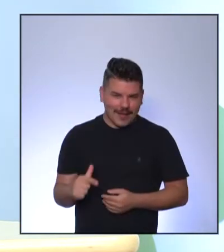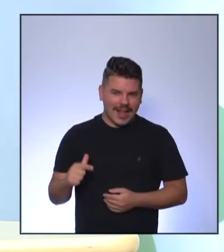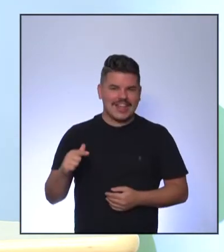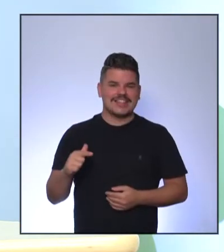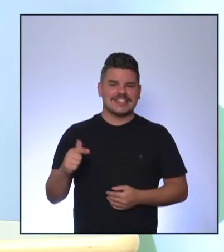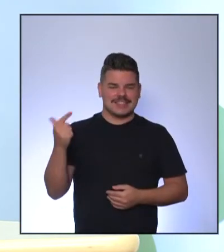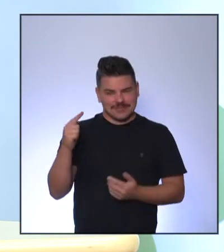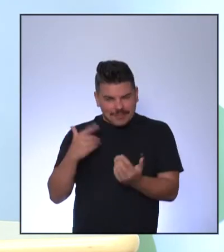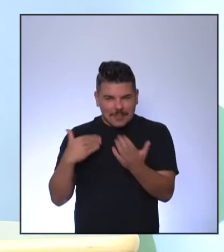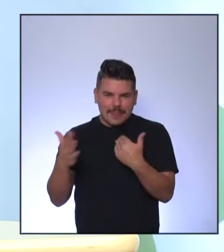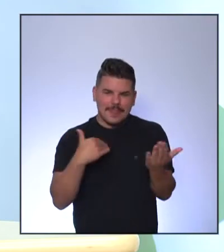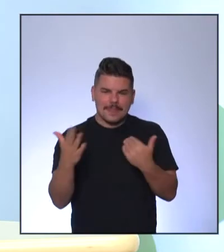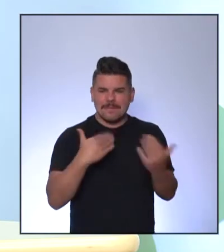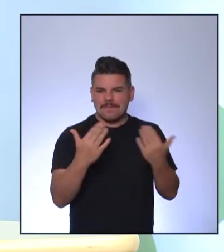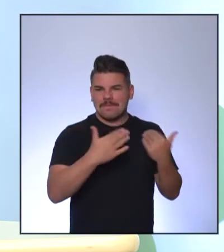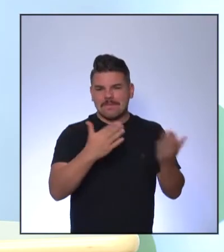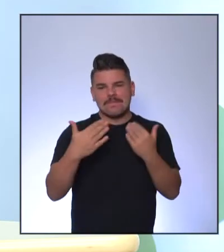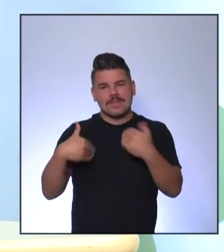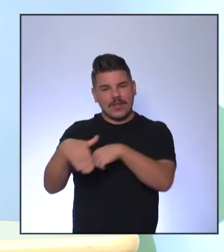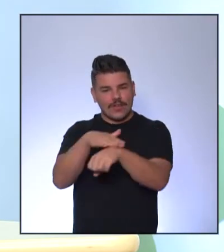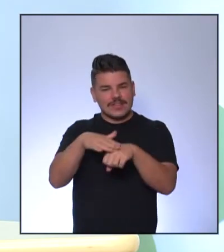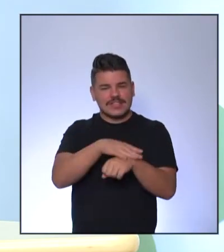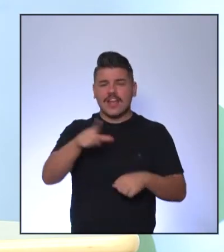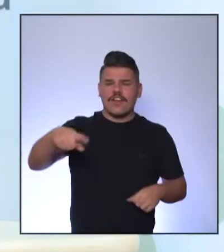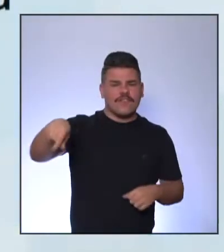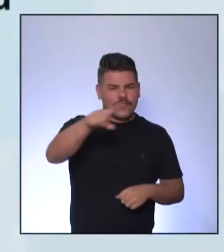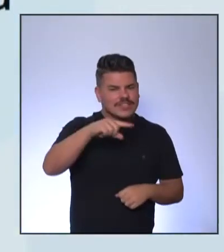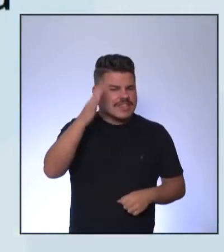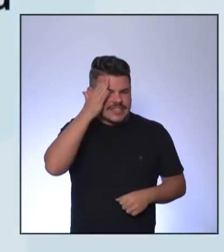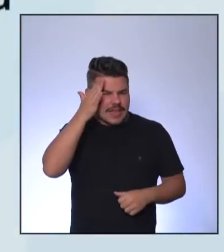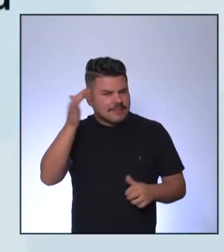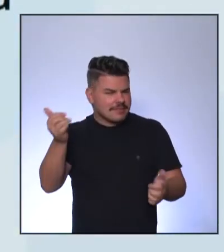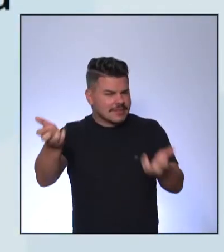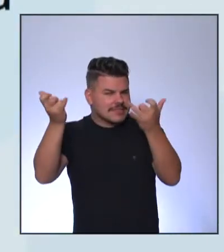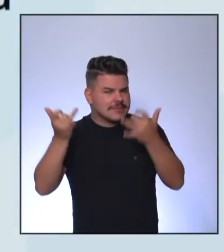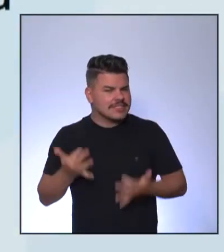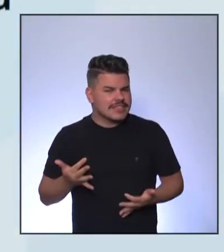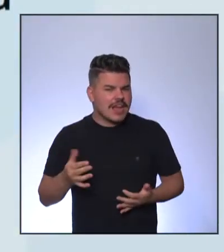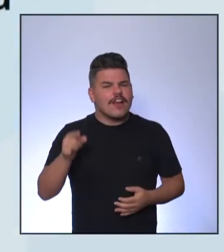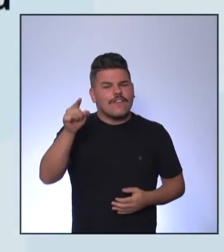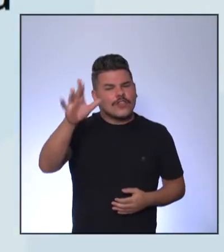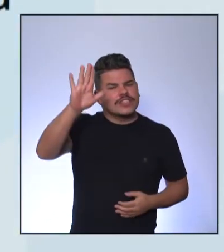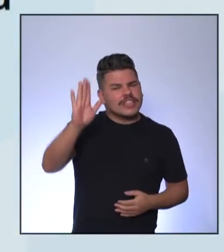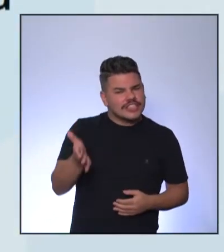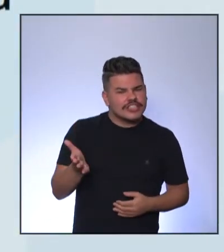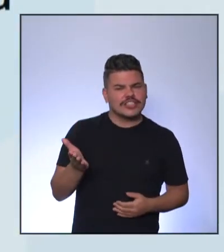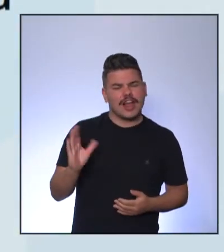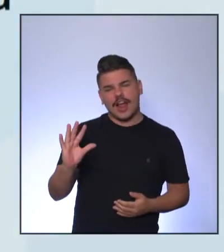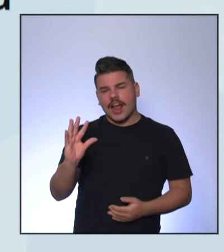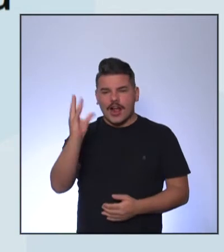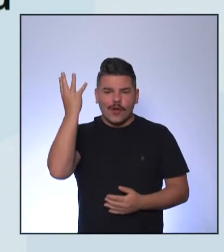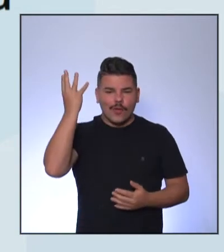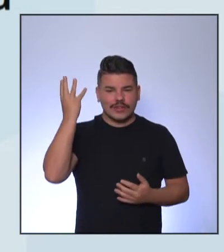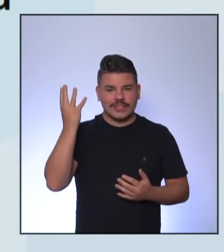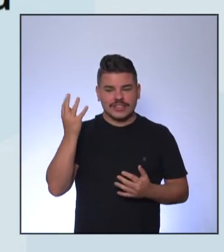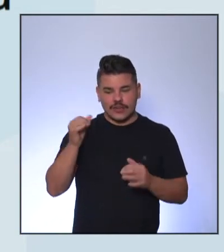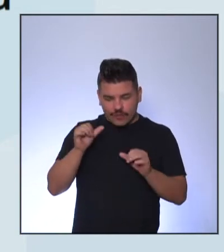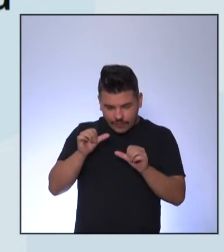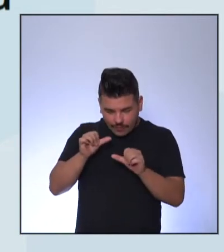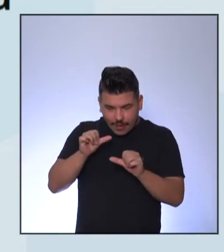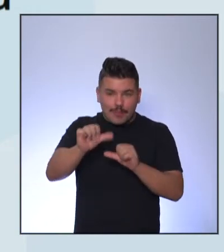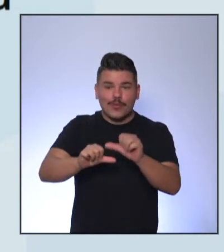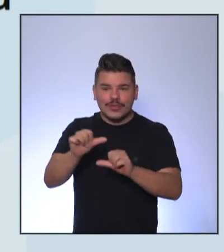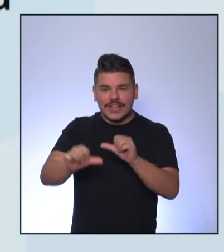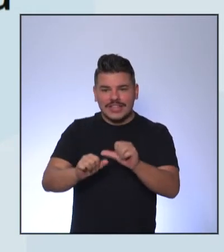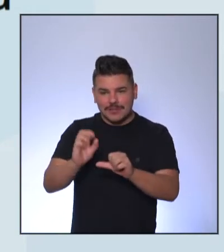mais uma interação. Alguém aí consegue me citar um exemplo onde você já tenha alterado a concentração de uma reação para